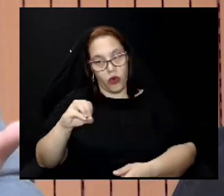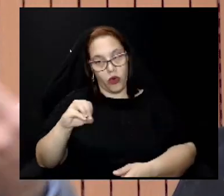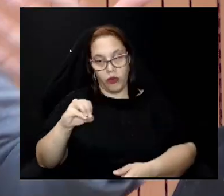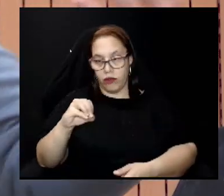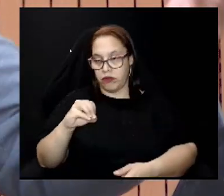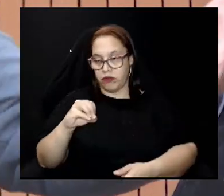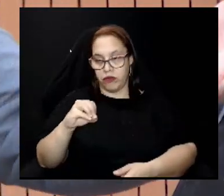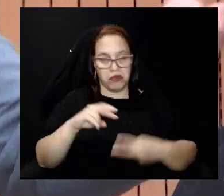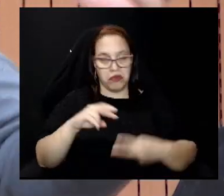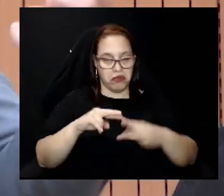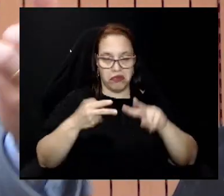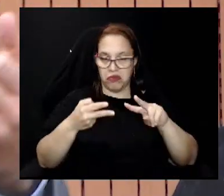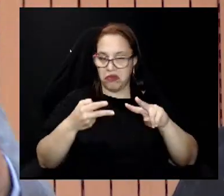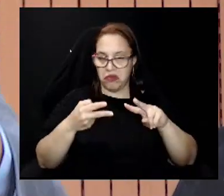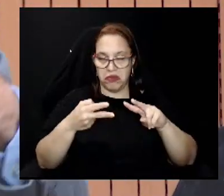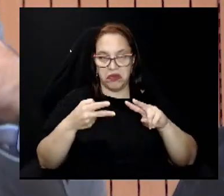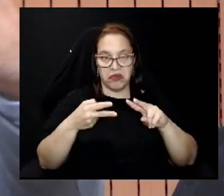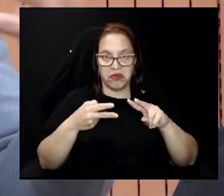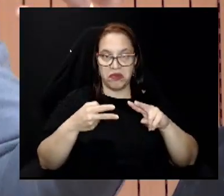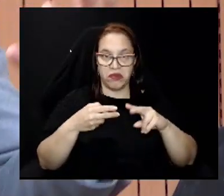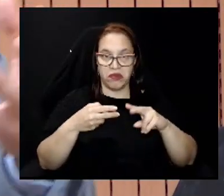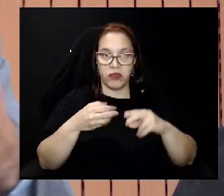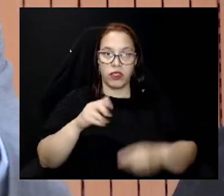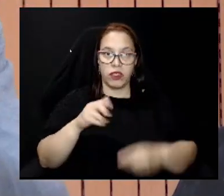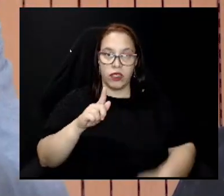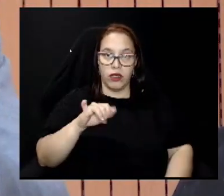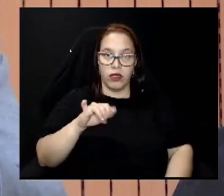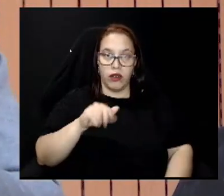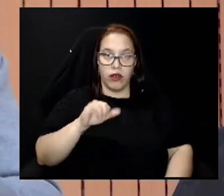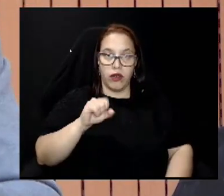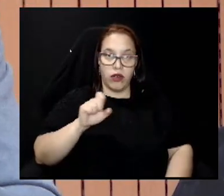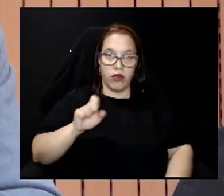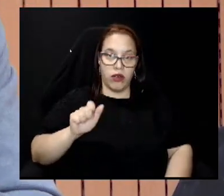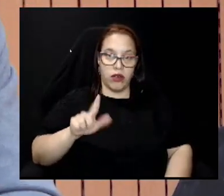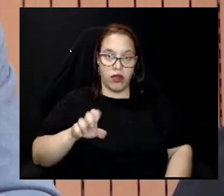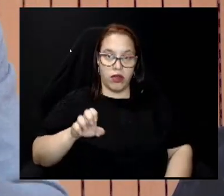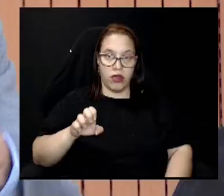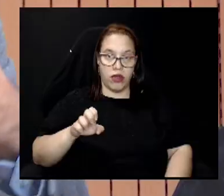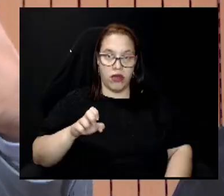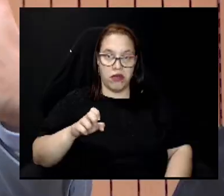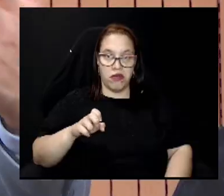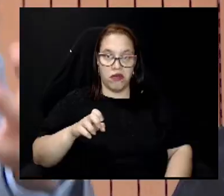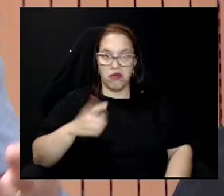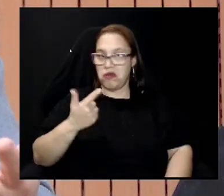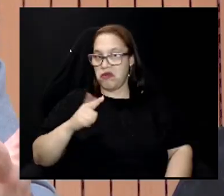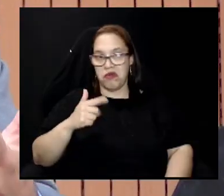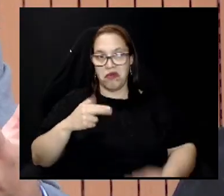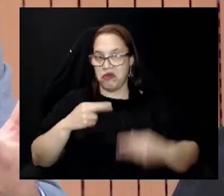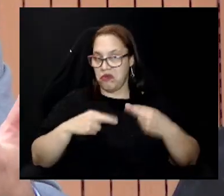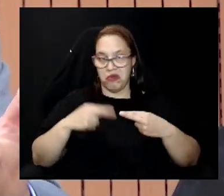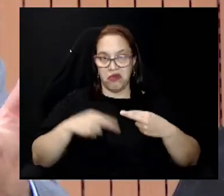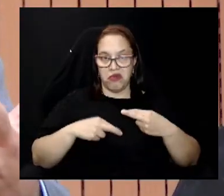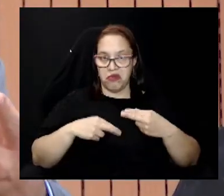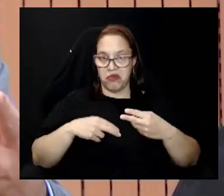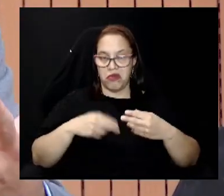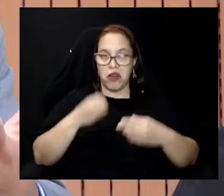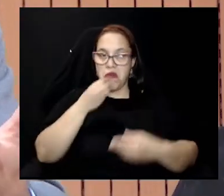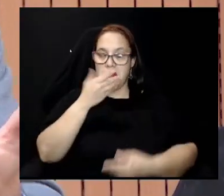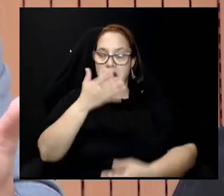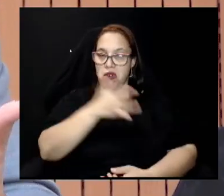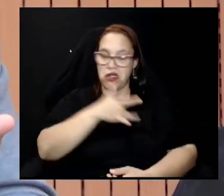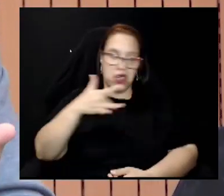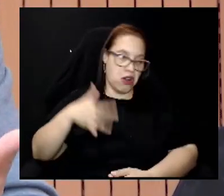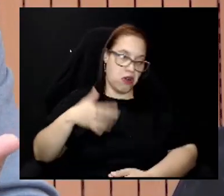genético, seja motivos, como a Gisele comentou, algum motivo externo, hábitos não relacionados à boa saúde,